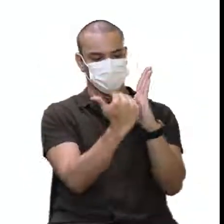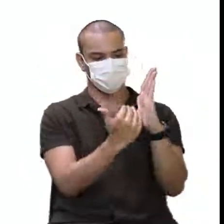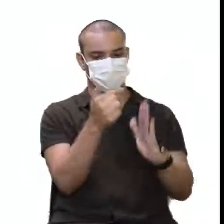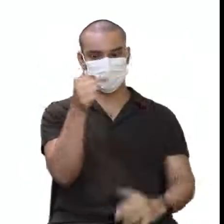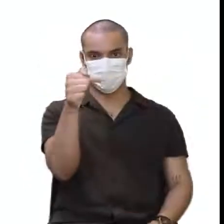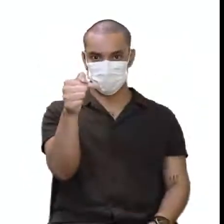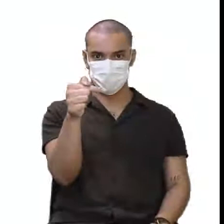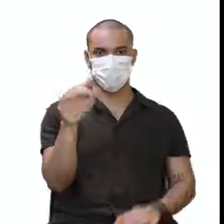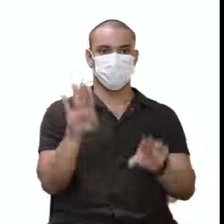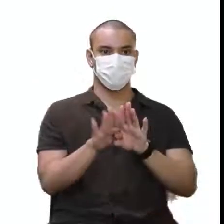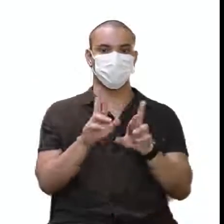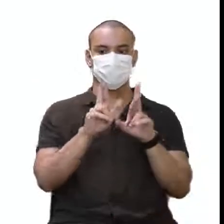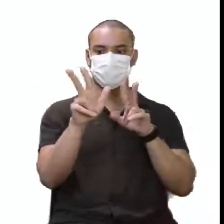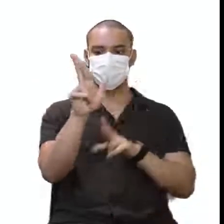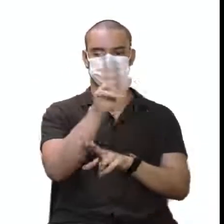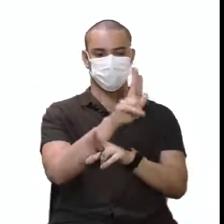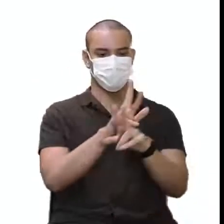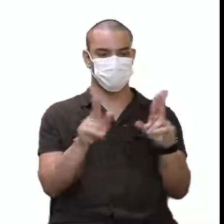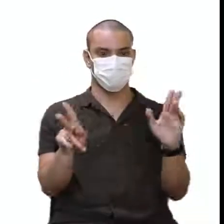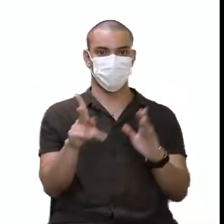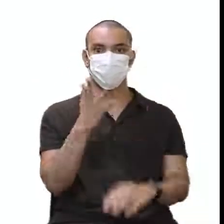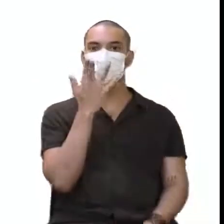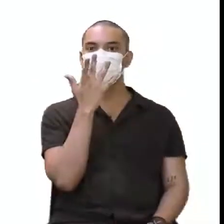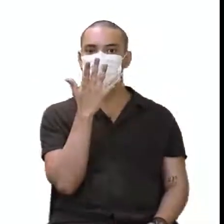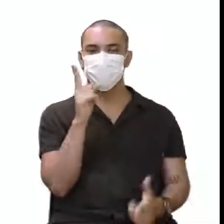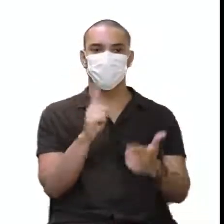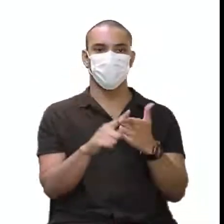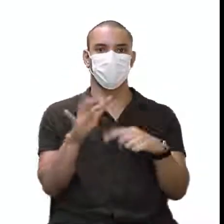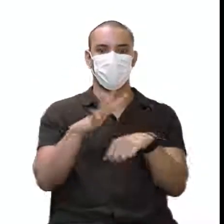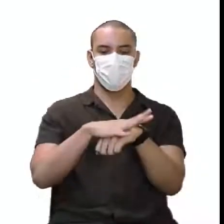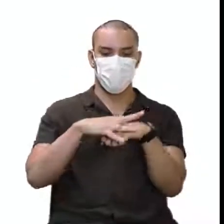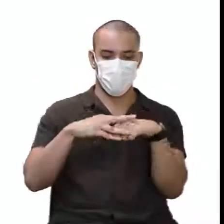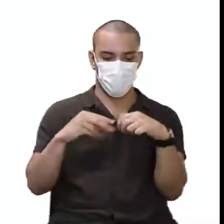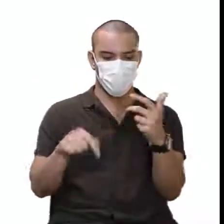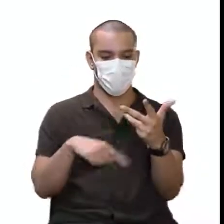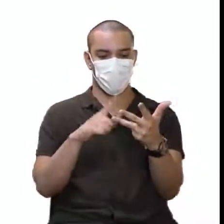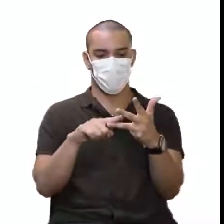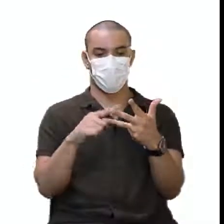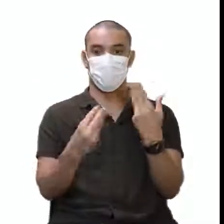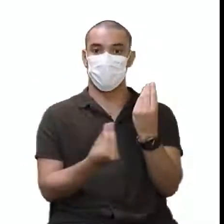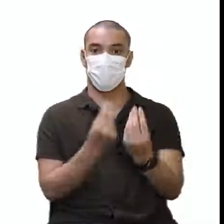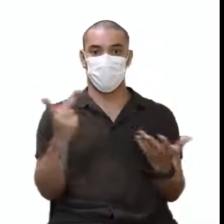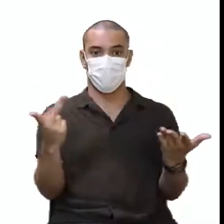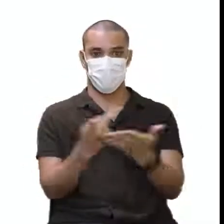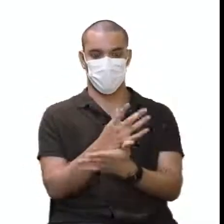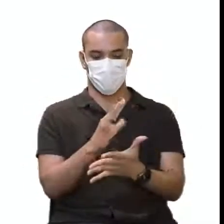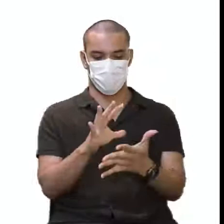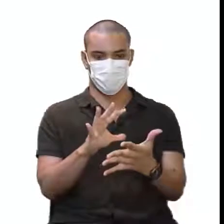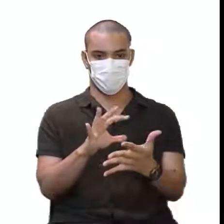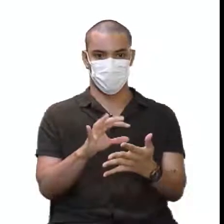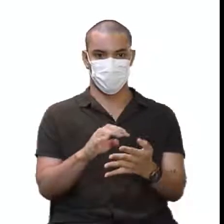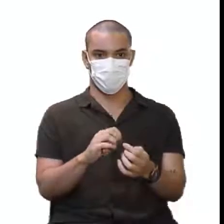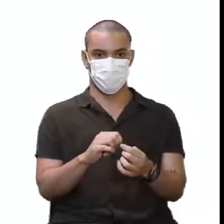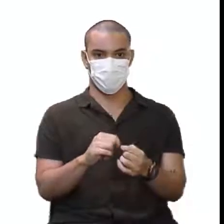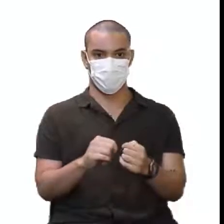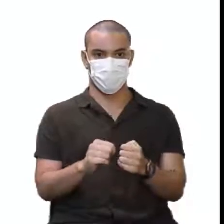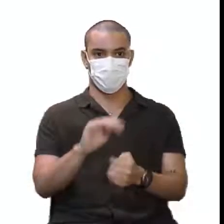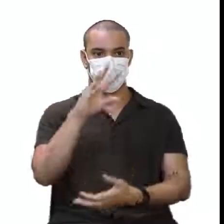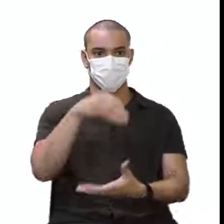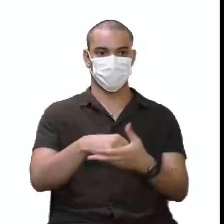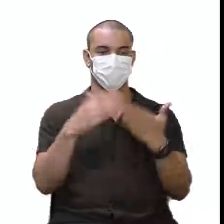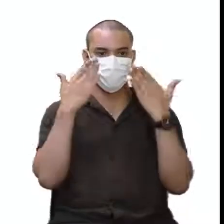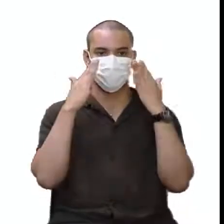características, aí as diferenças da cor, da textura, é a manifestação do genótipo, ou seja, da